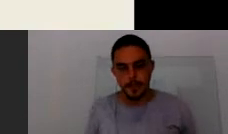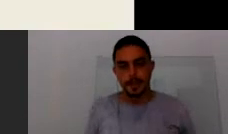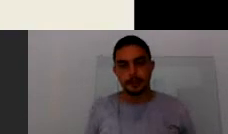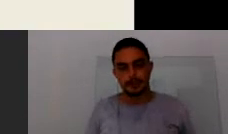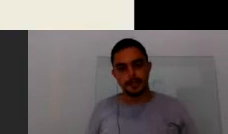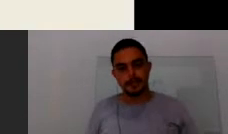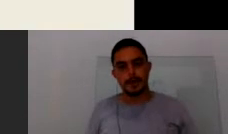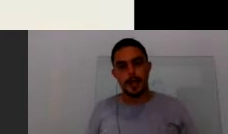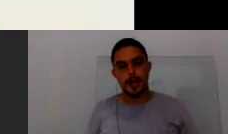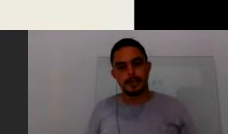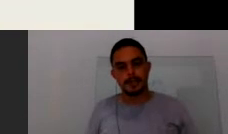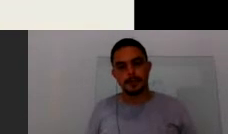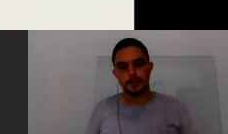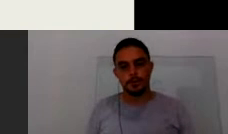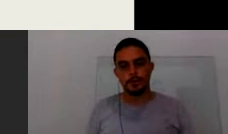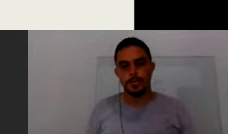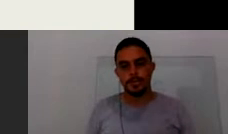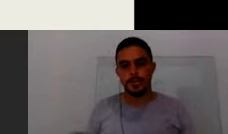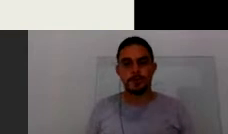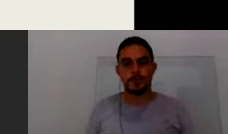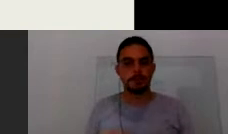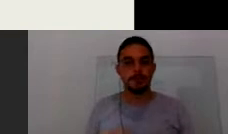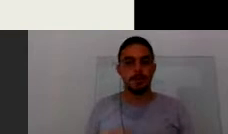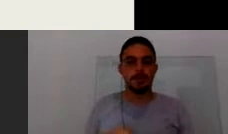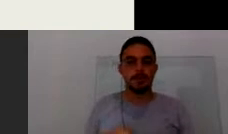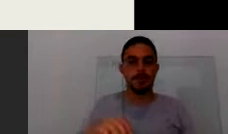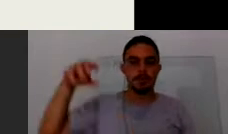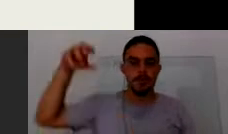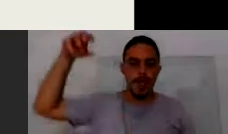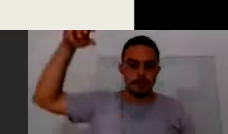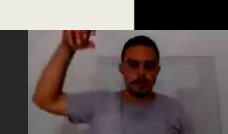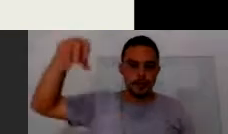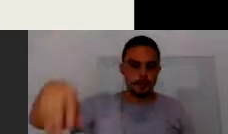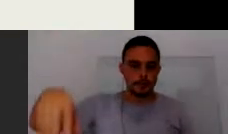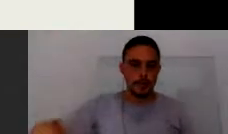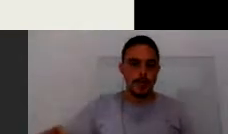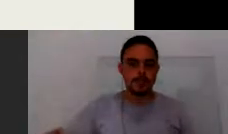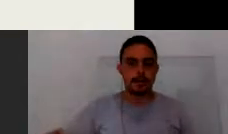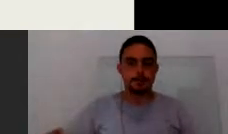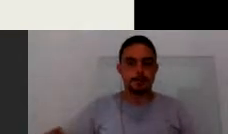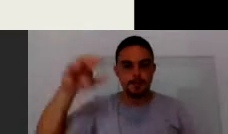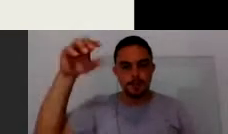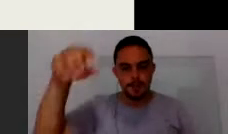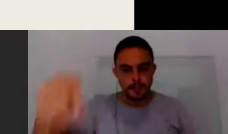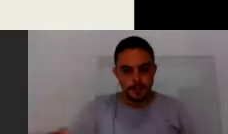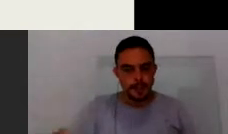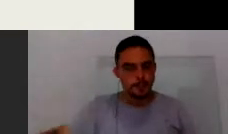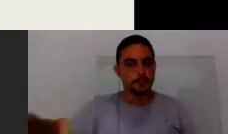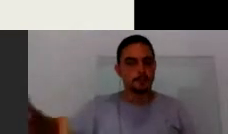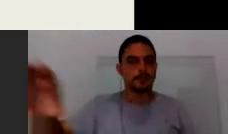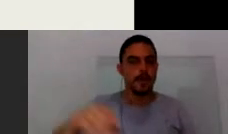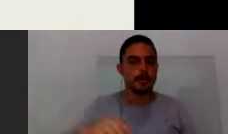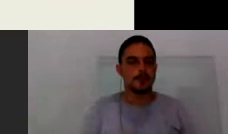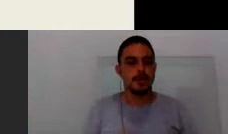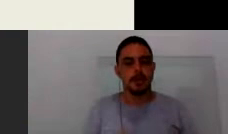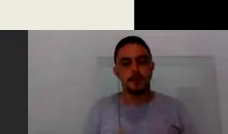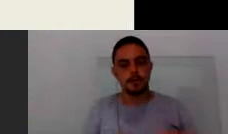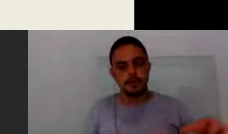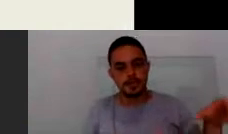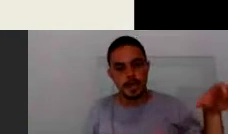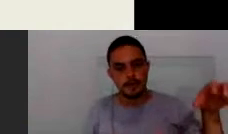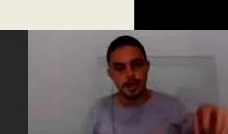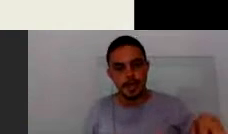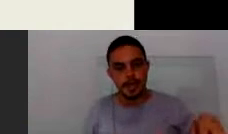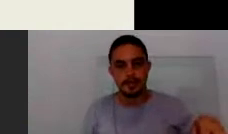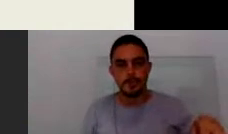argilosa, se vocês molharem esse argiloso e esse arenoso, no arenoso a água vai infiltrar o mais rápido possível e vai sair lá no fundo do vaso. E